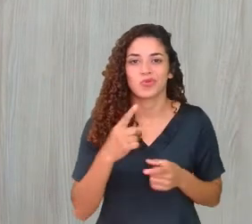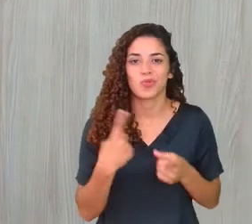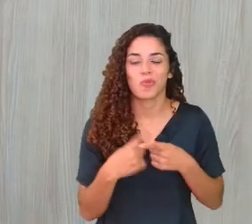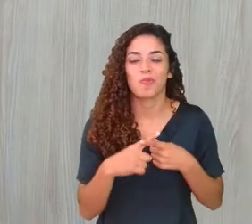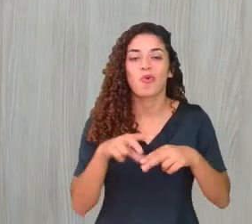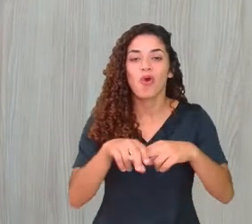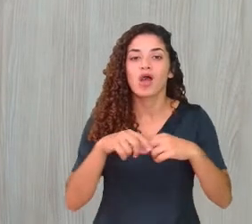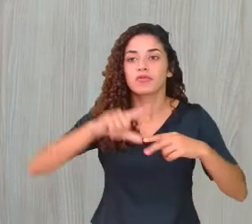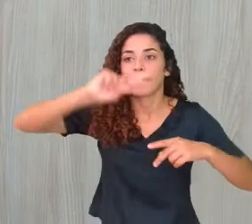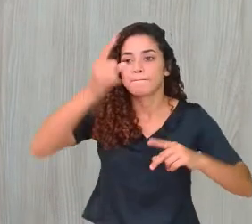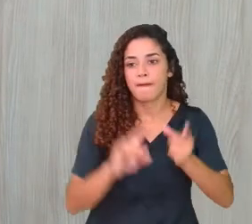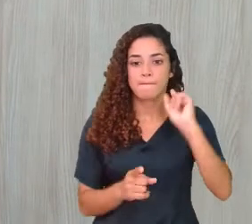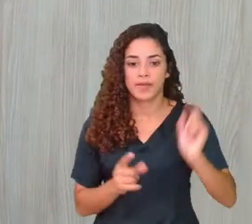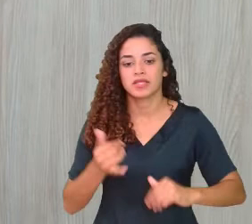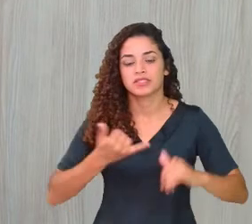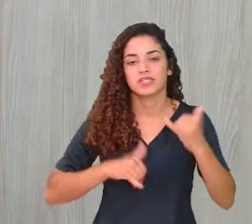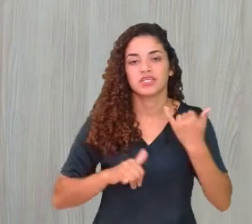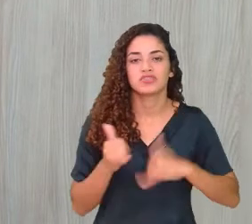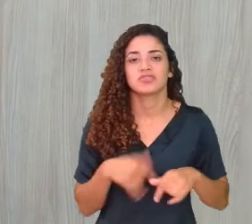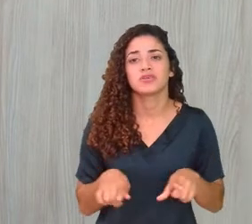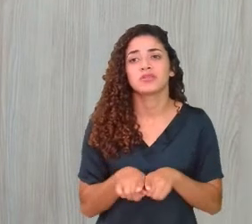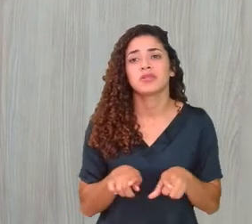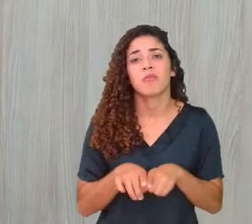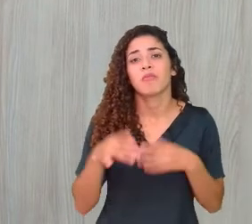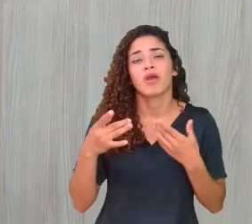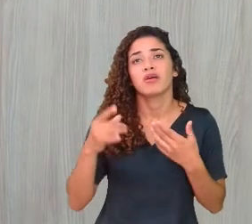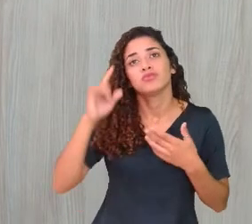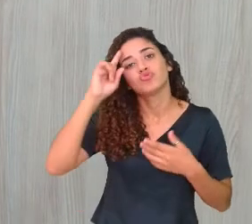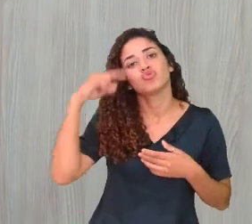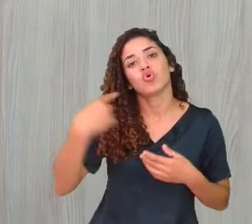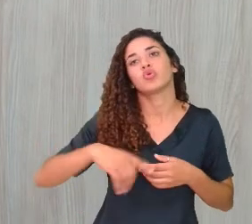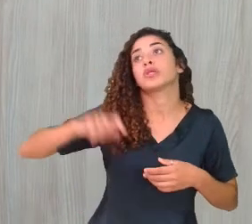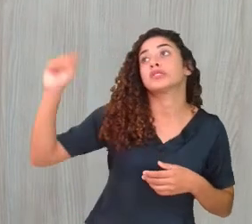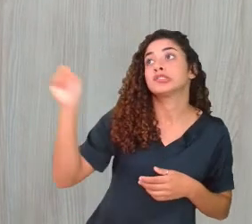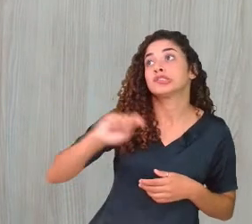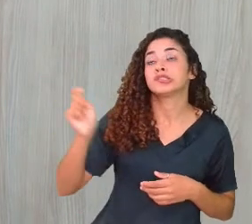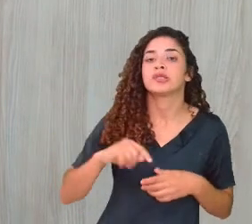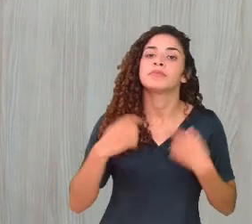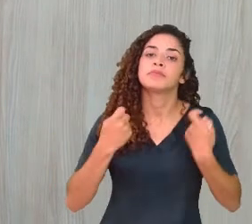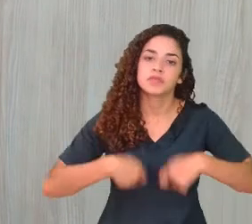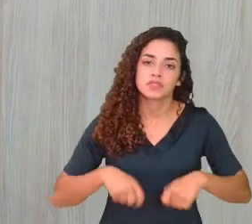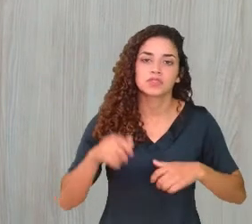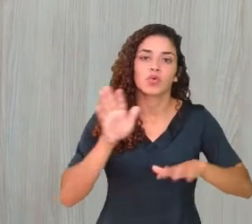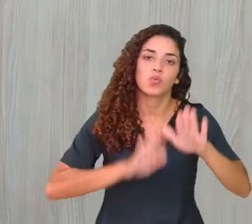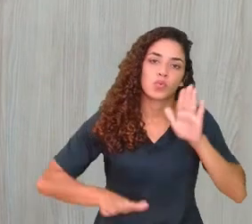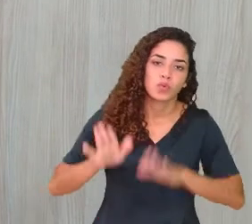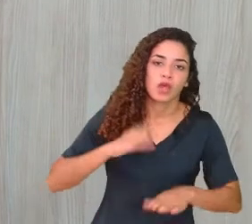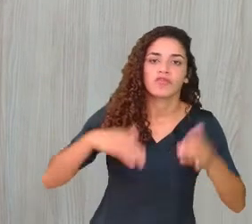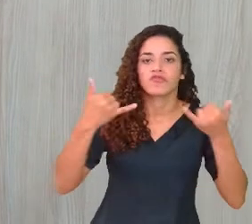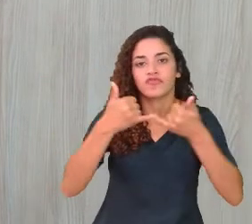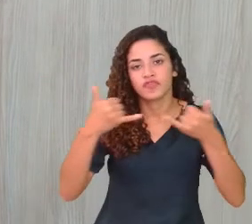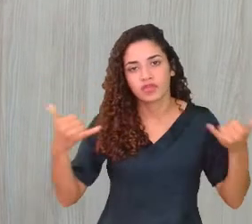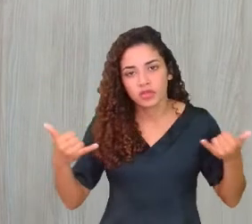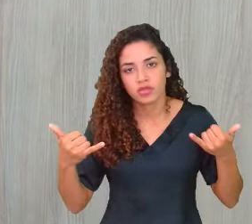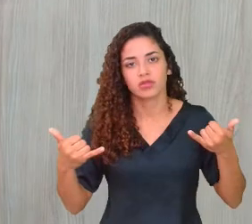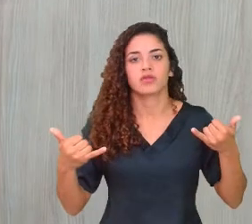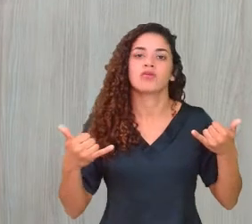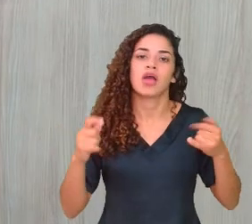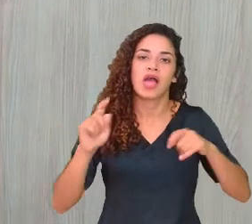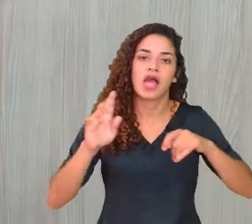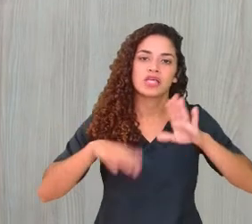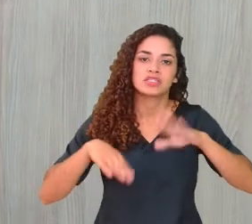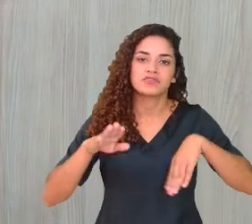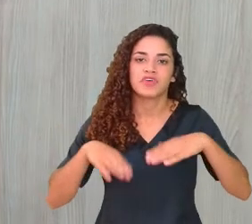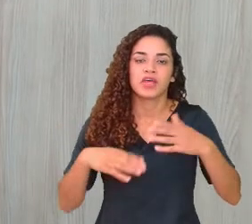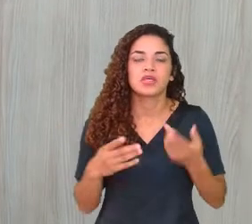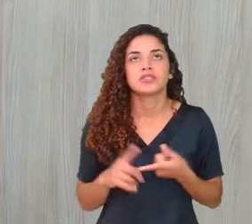e a questão também do empinar pipa diariamente, né? A gente sabe que tem que ter bastante cuidado nos fios elétricos, que elas engancham, né?